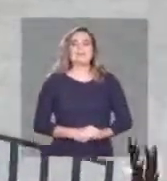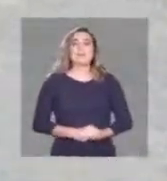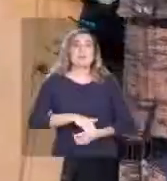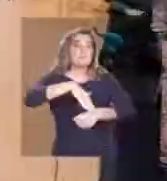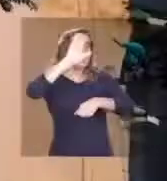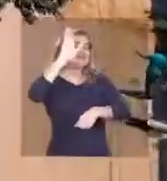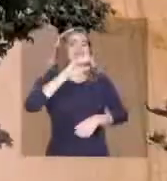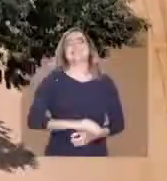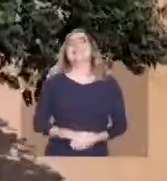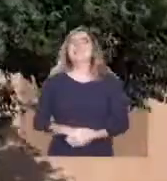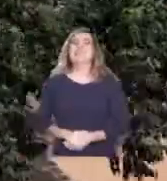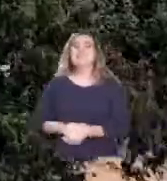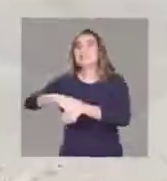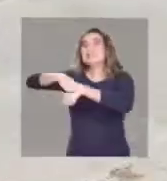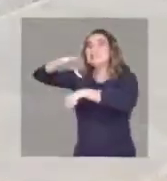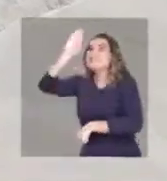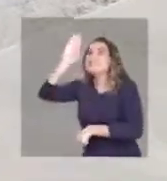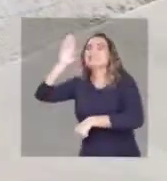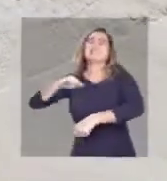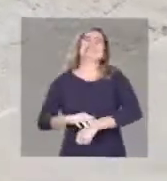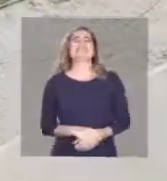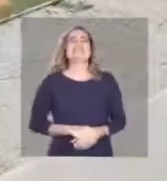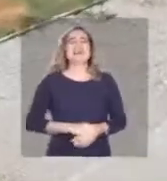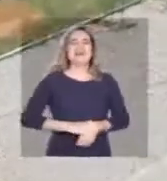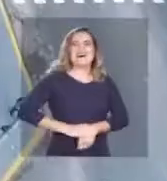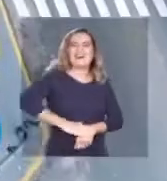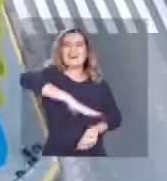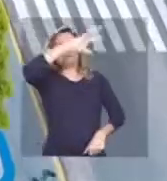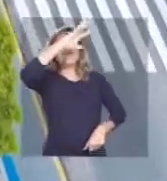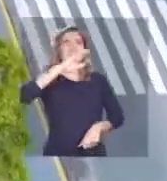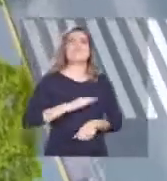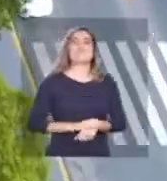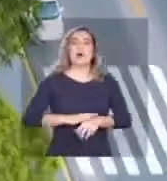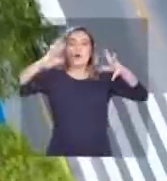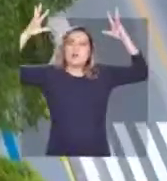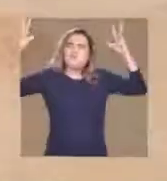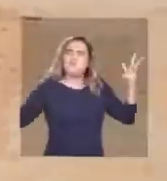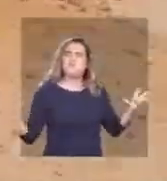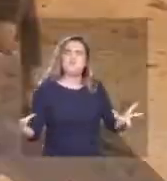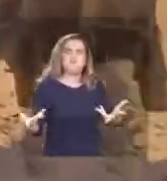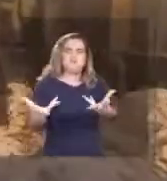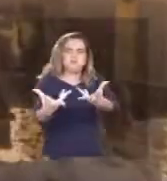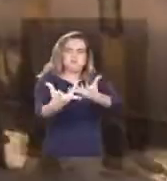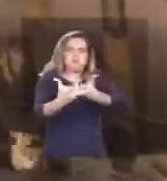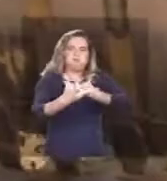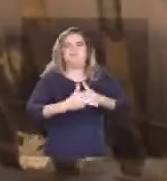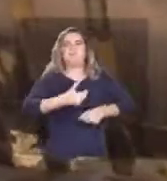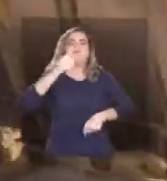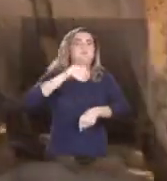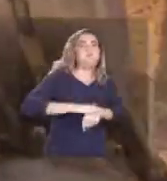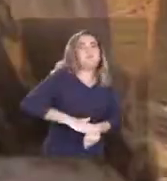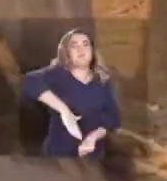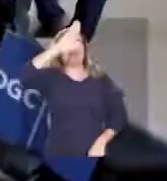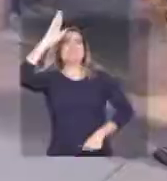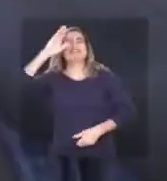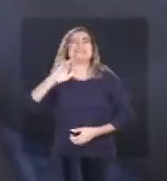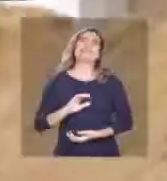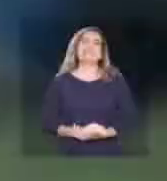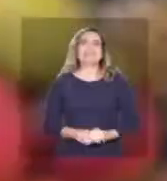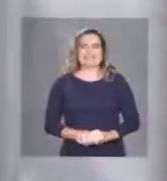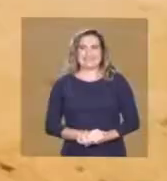mais, muito mais, muito mais, muito mais, muito